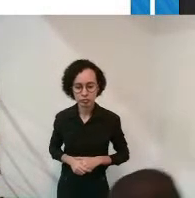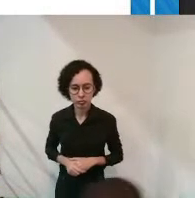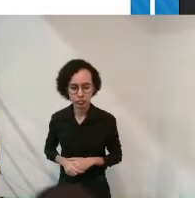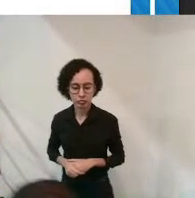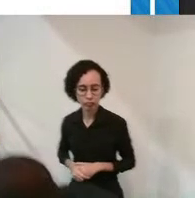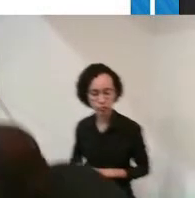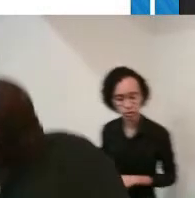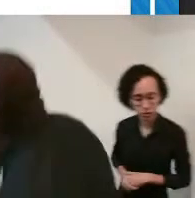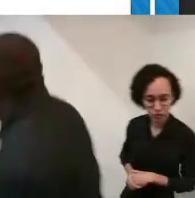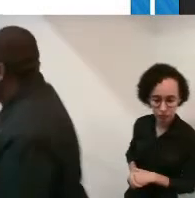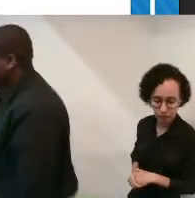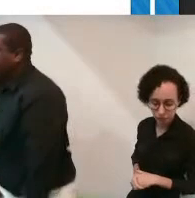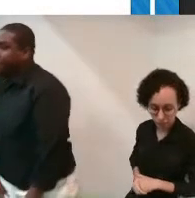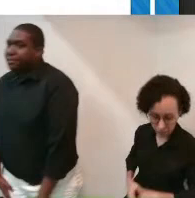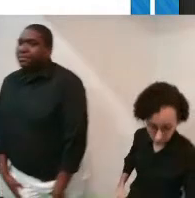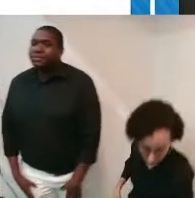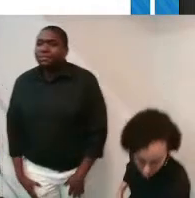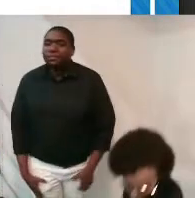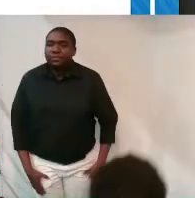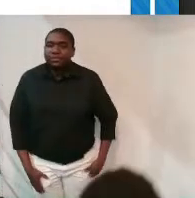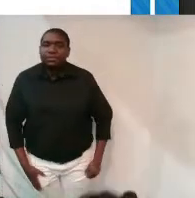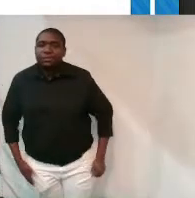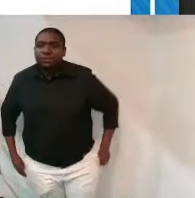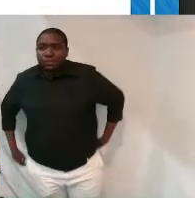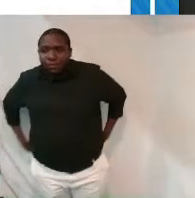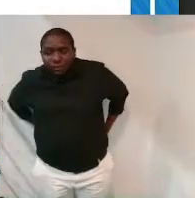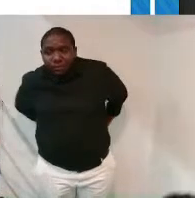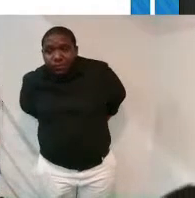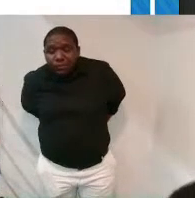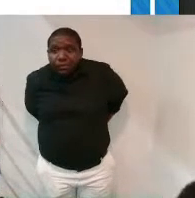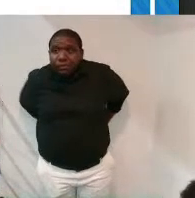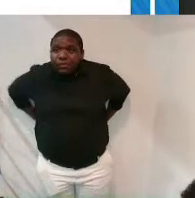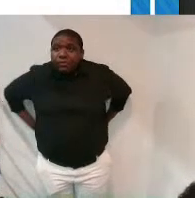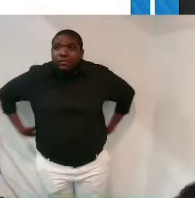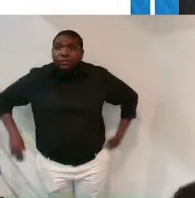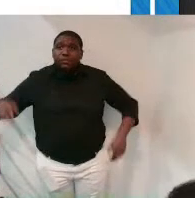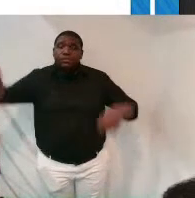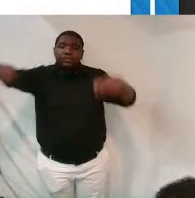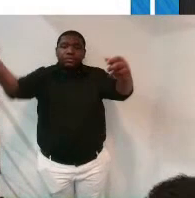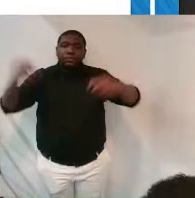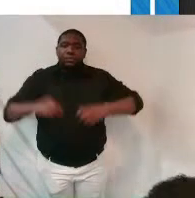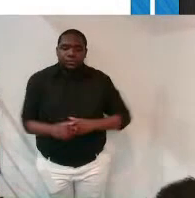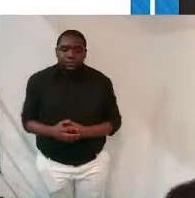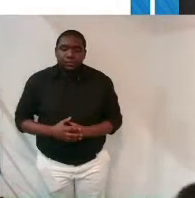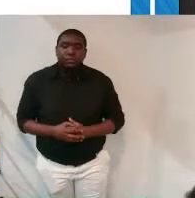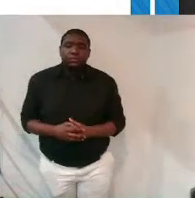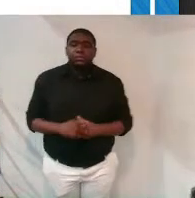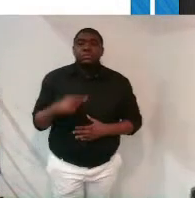nos deparamos com indicadores que são cada vez mais